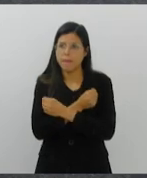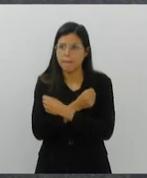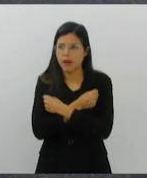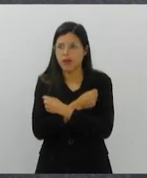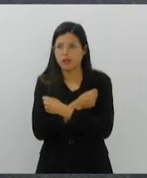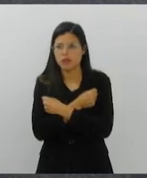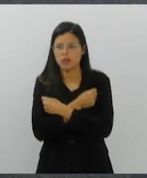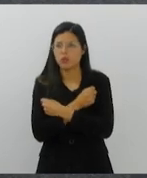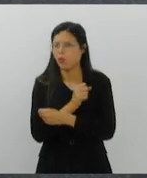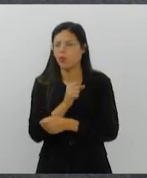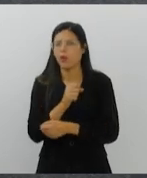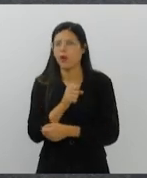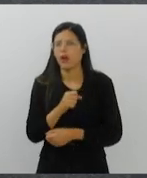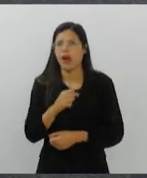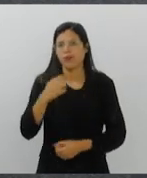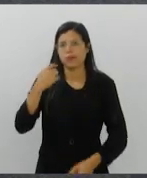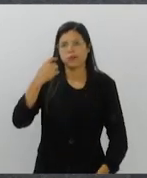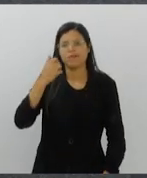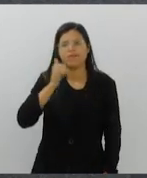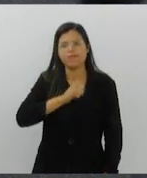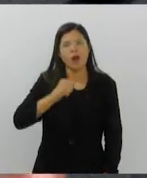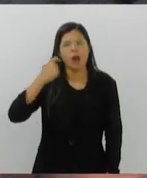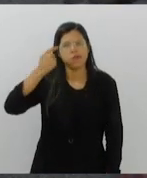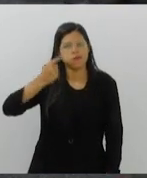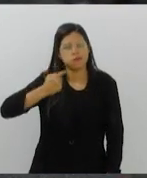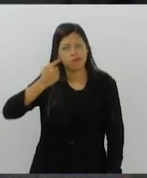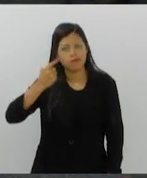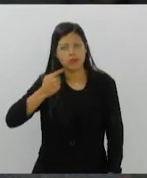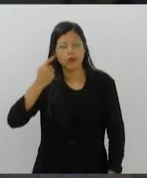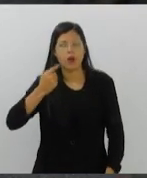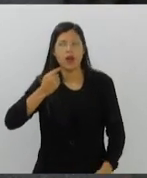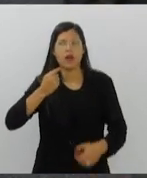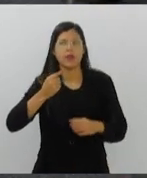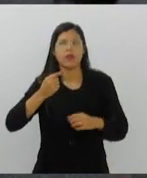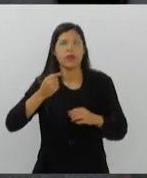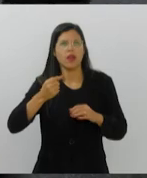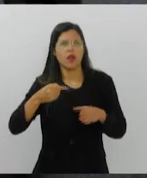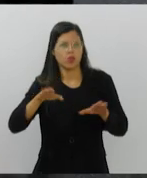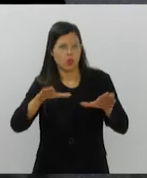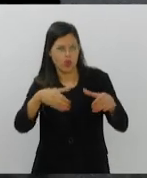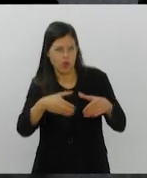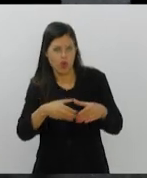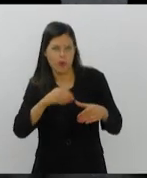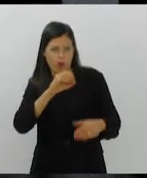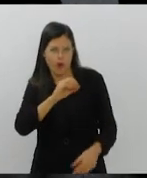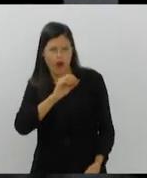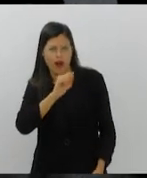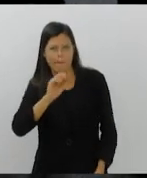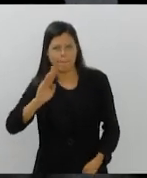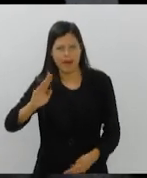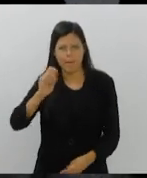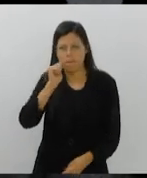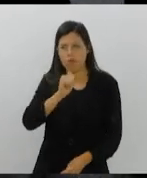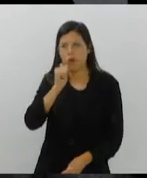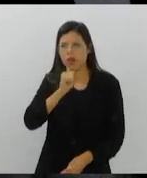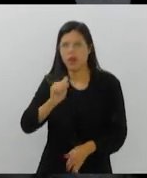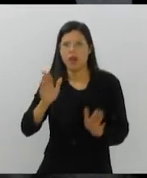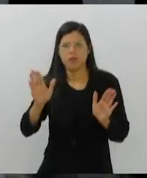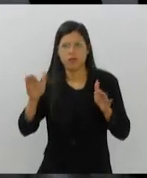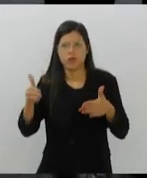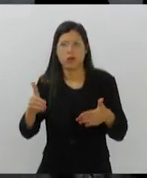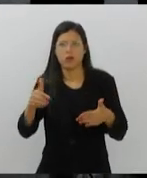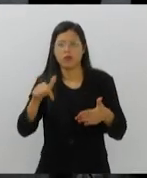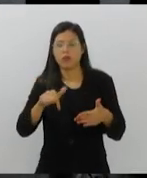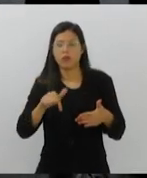aquelas advogadas que atuam, né, na OAB Mulher, fazendo uma referência especial à